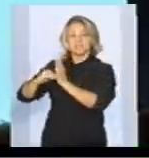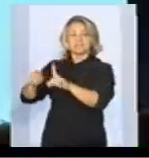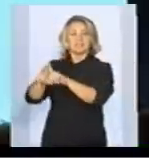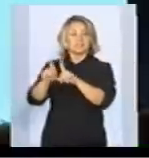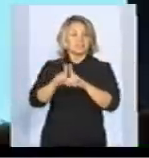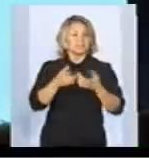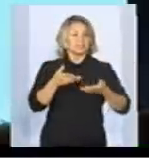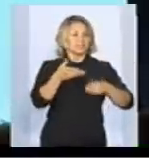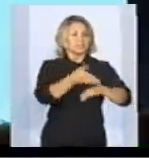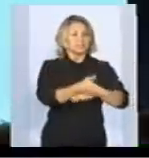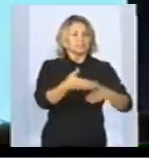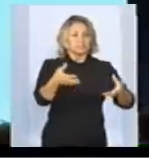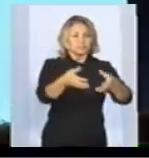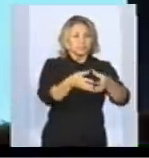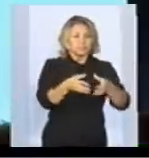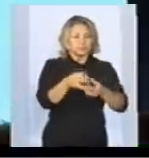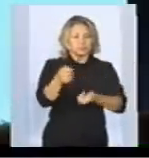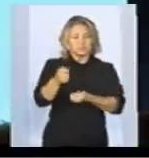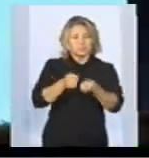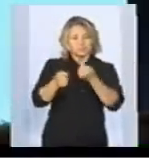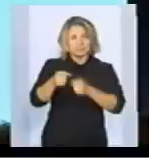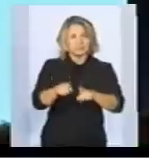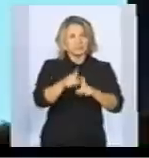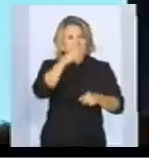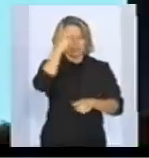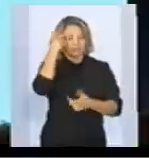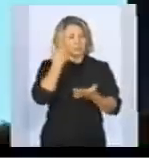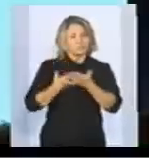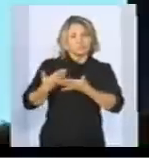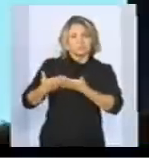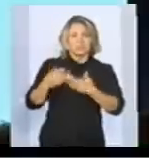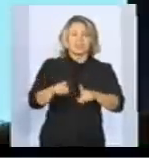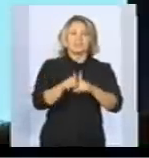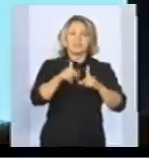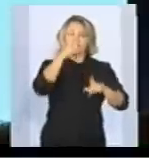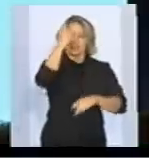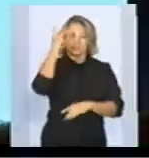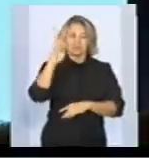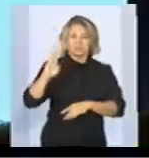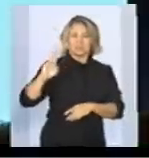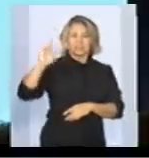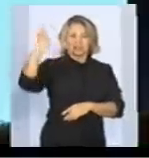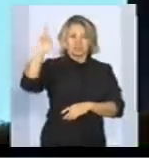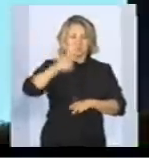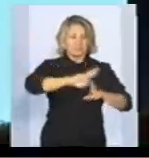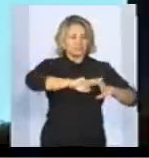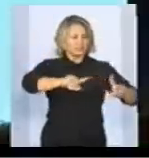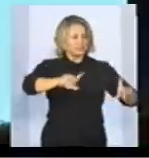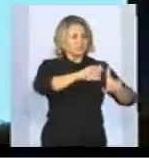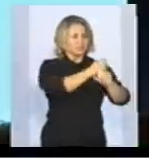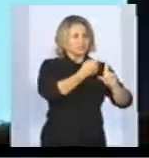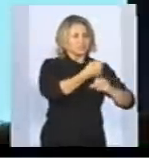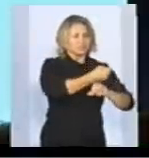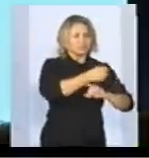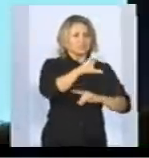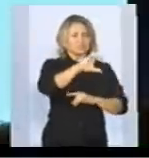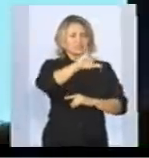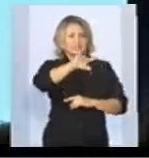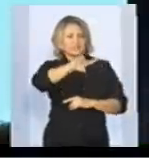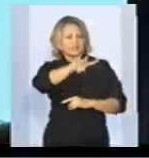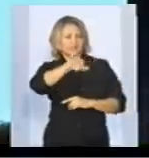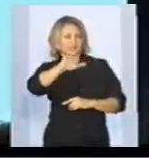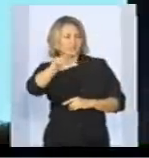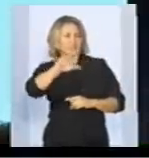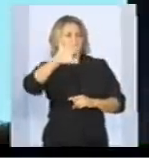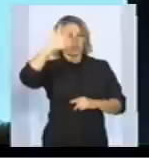econômicos que atuam no setor de especialistas e de representantes de organizações da sociedade civil as mais variadas O resultado deste processo